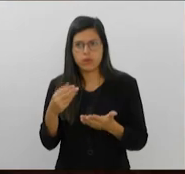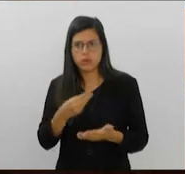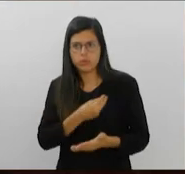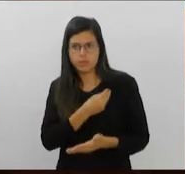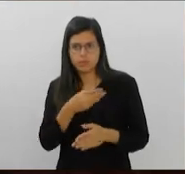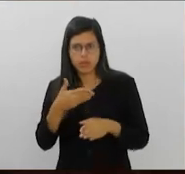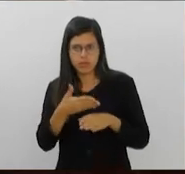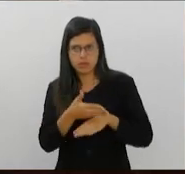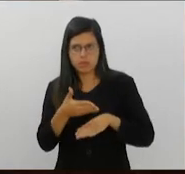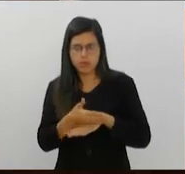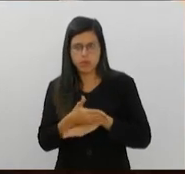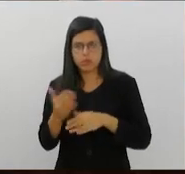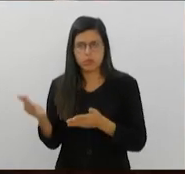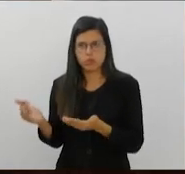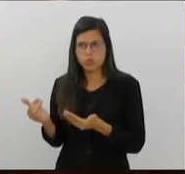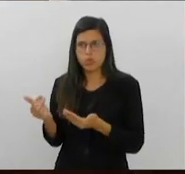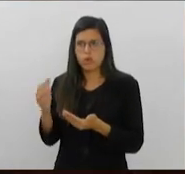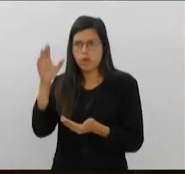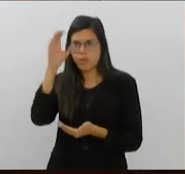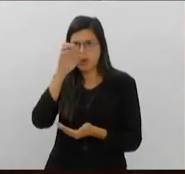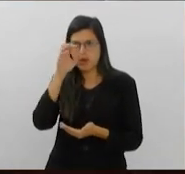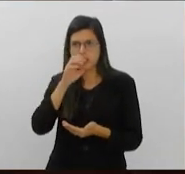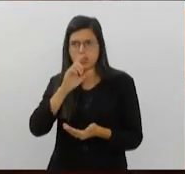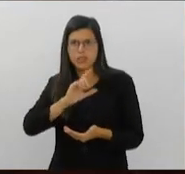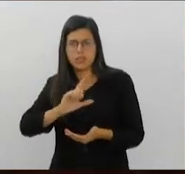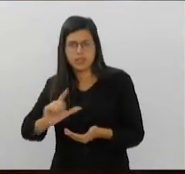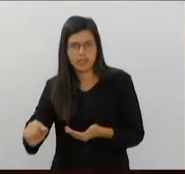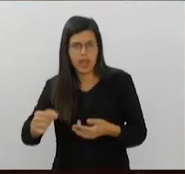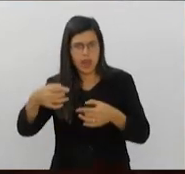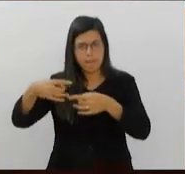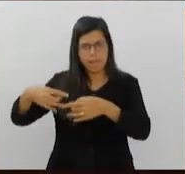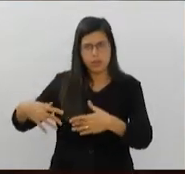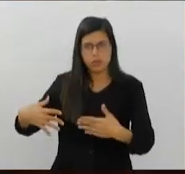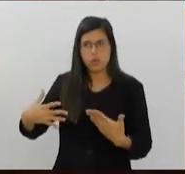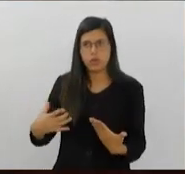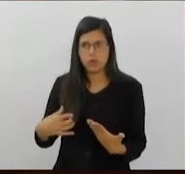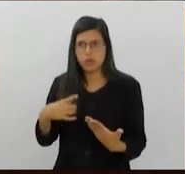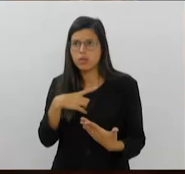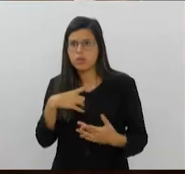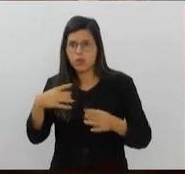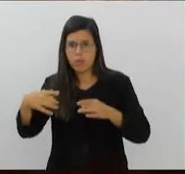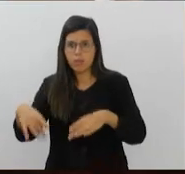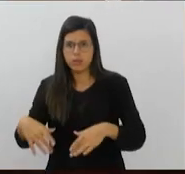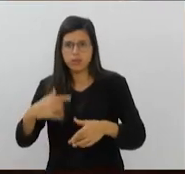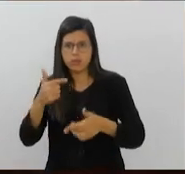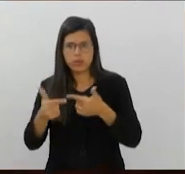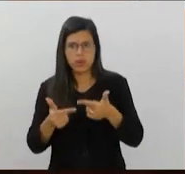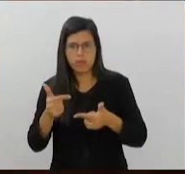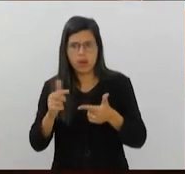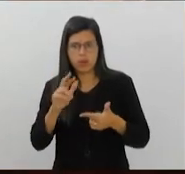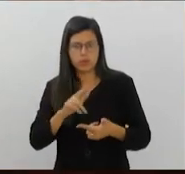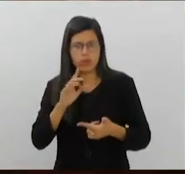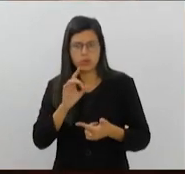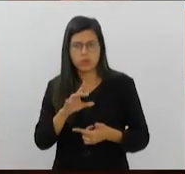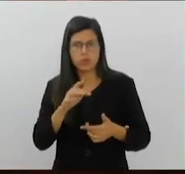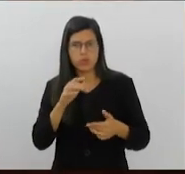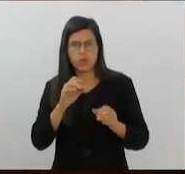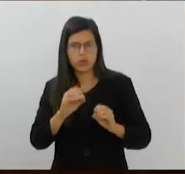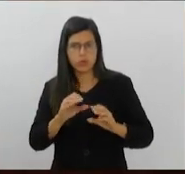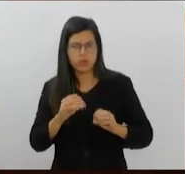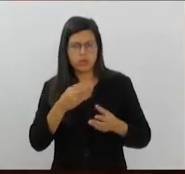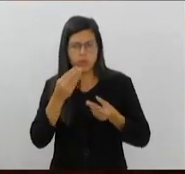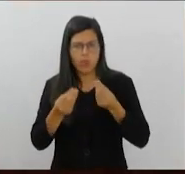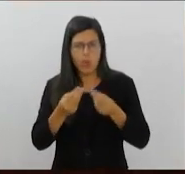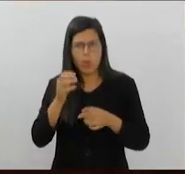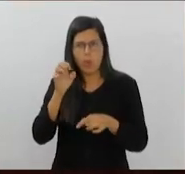Aprendiz saem no meio do caminho, também tem uma evasão do próprio trabalho, não só da educação. Então, como que o Estado